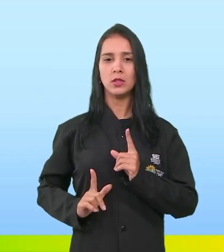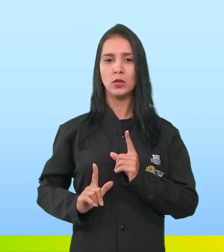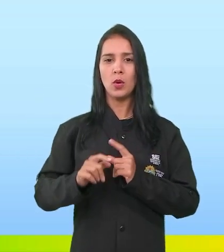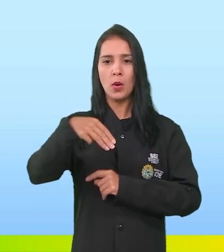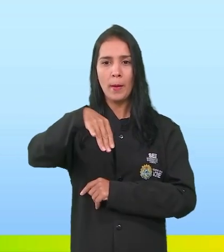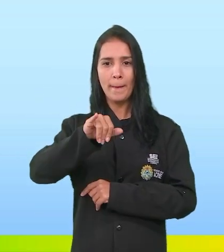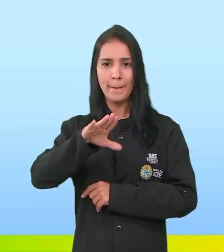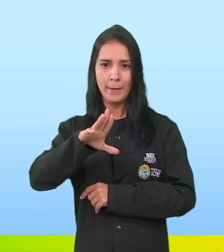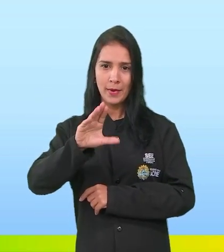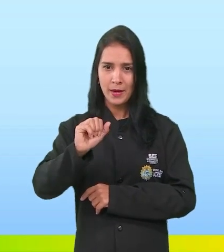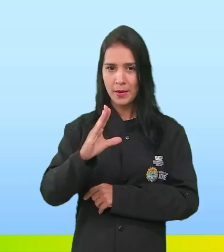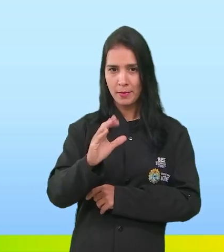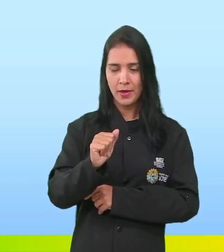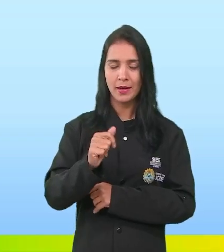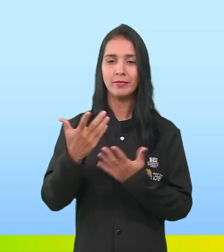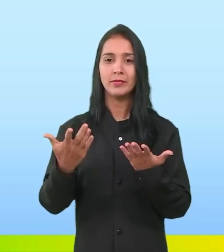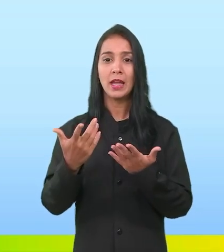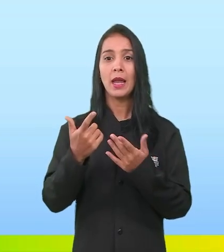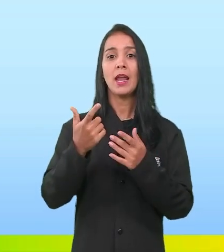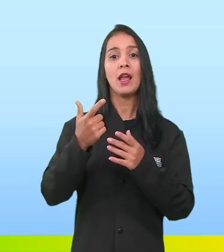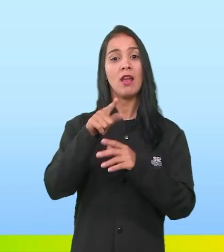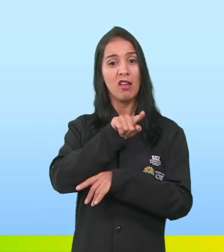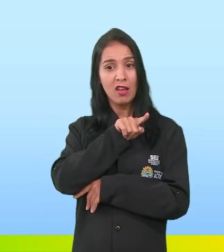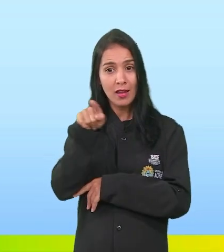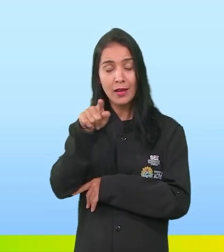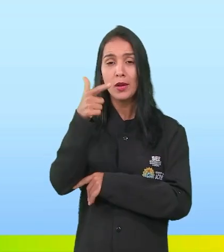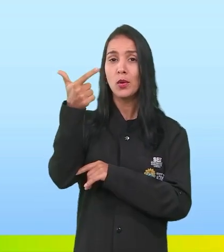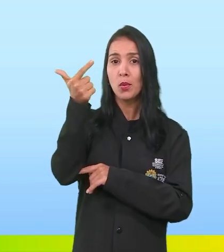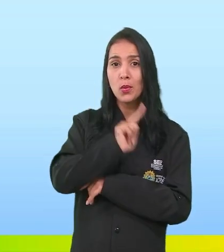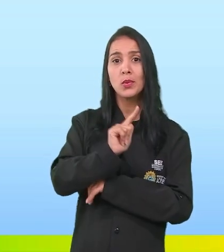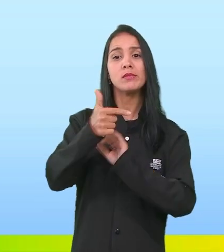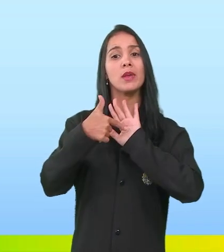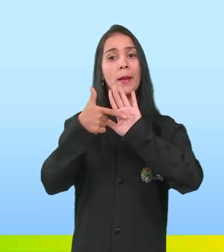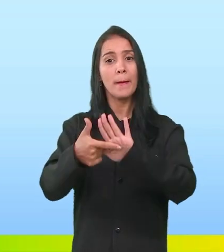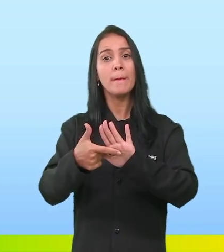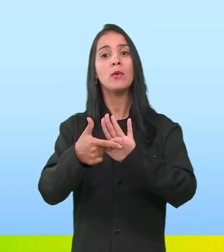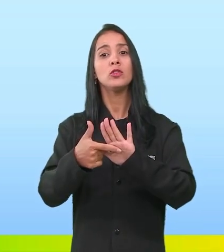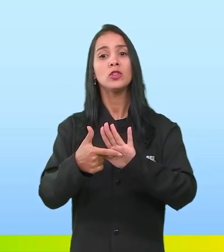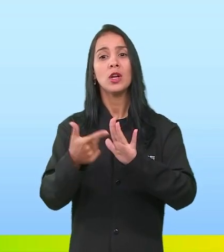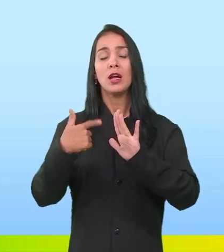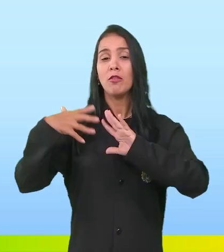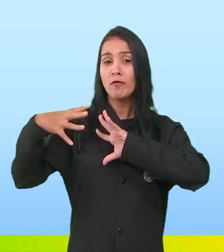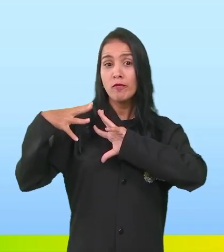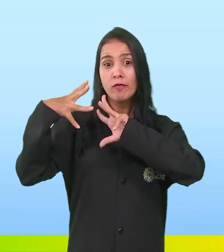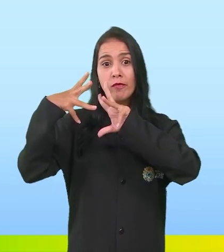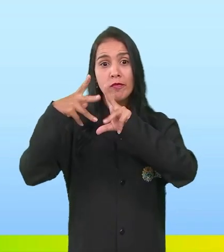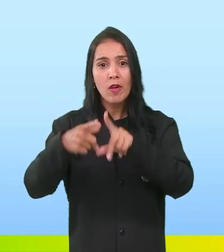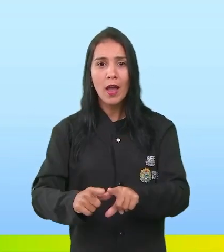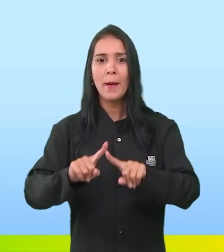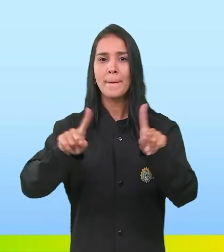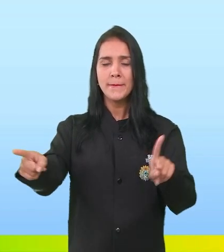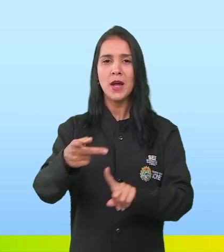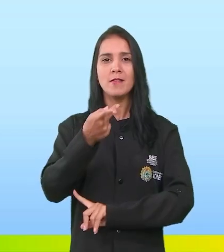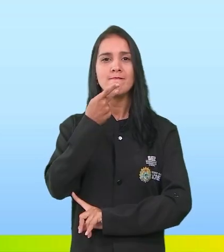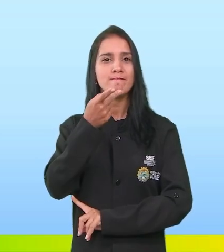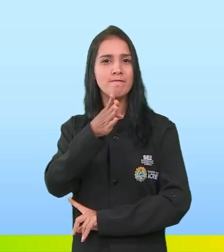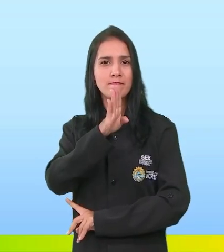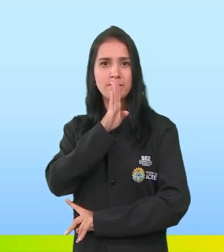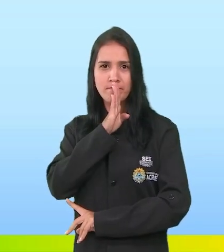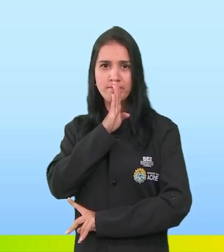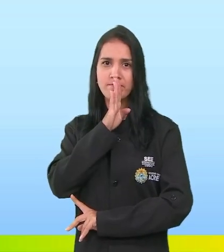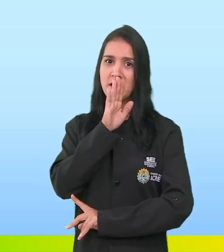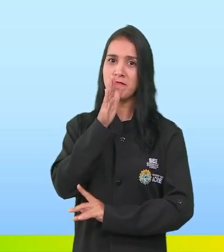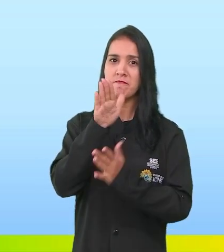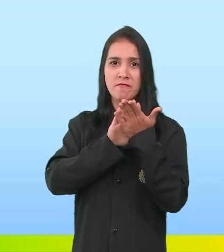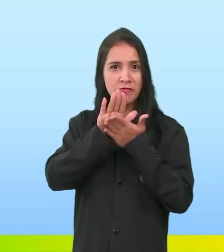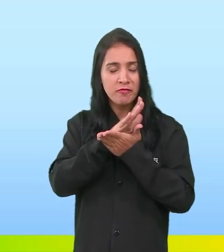posturas constroem narrativas inteiras, comunicando emoções profundas sem a única palavra. Essa arte física exige controle